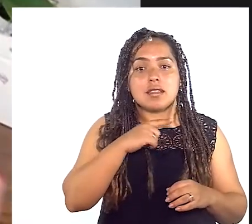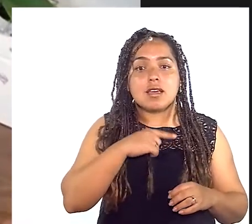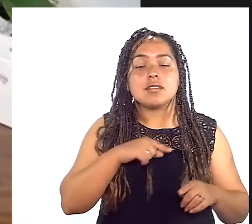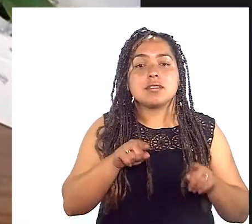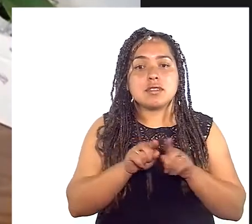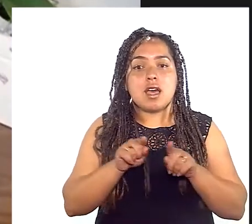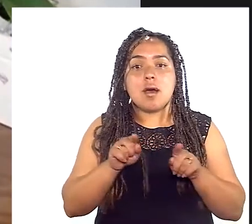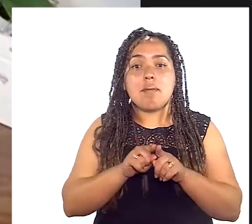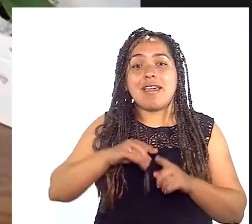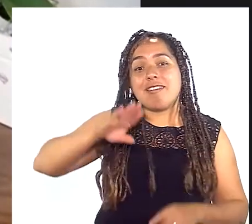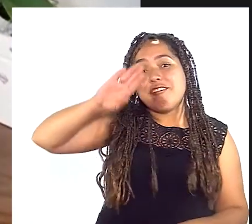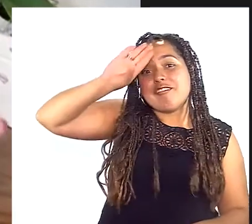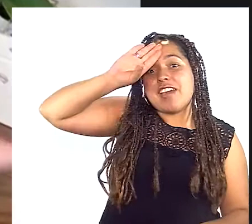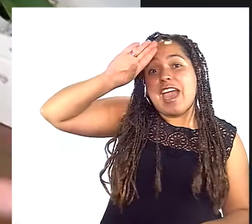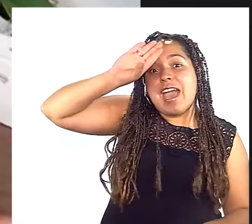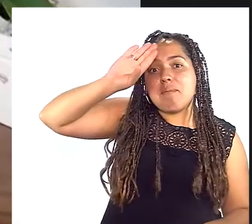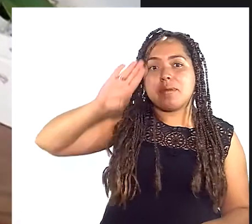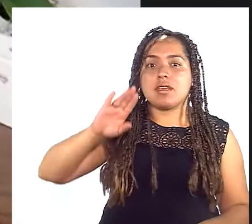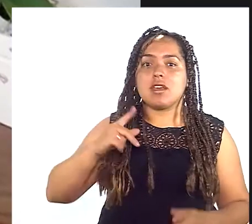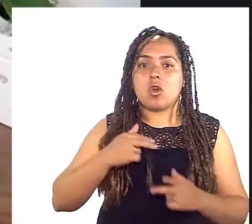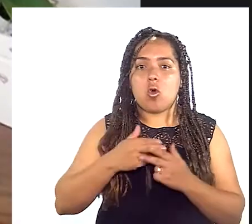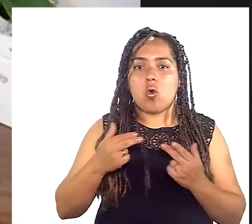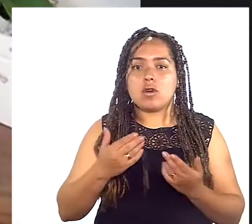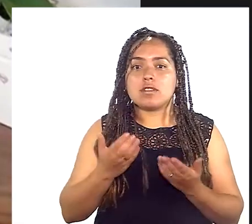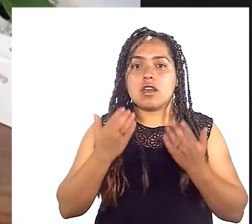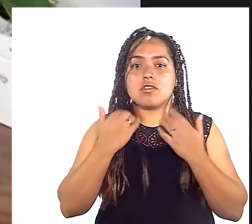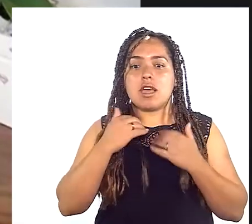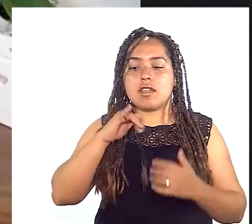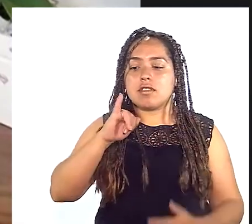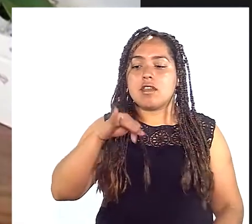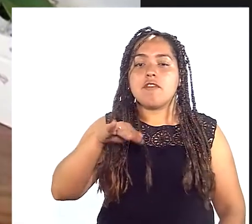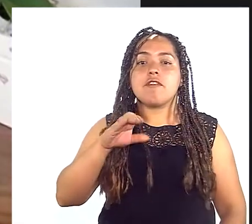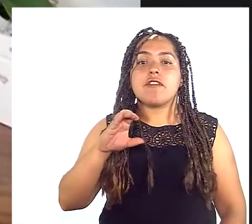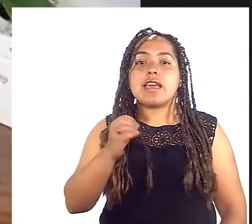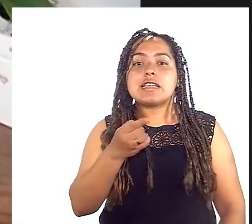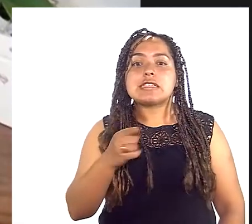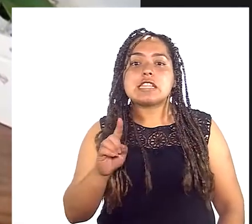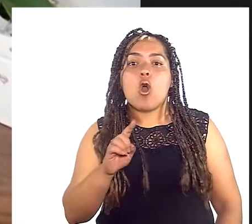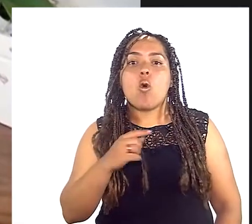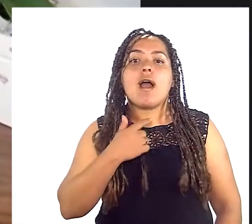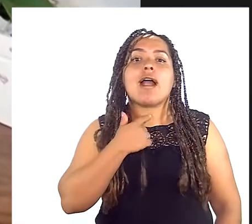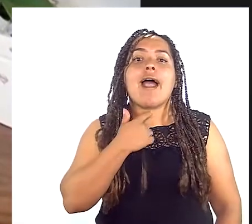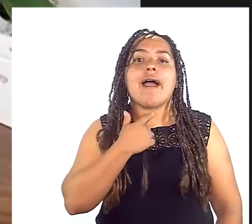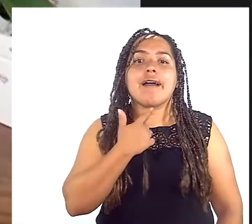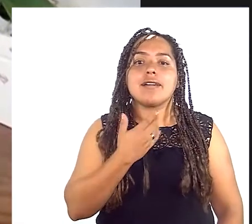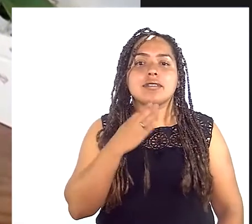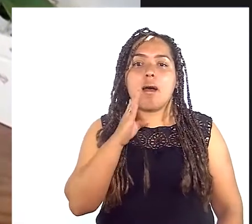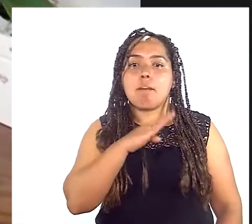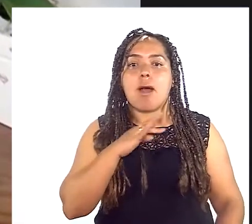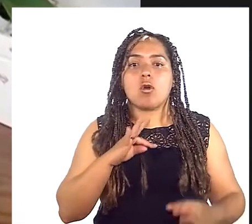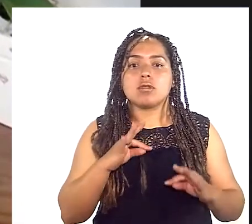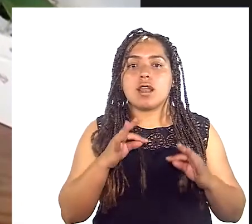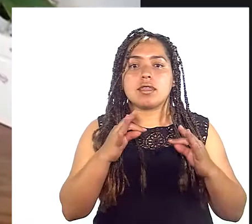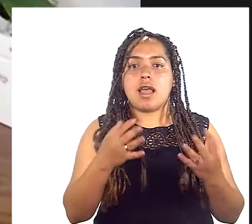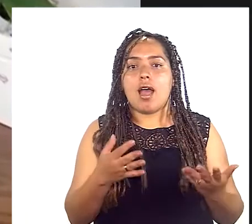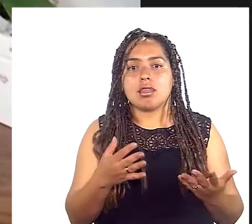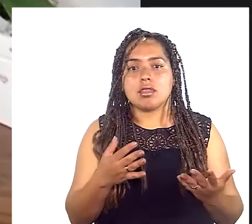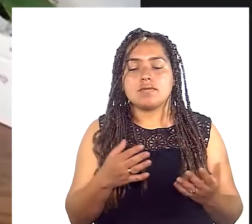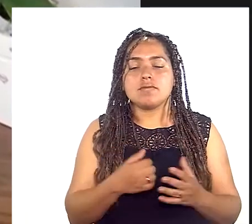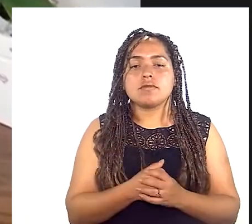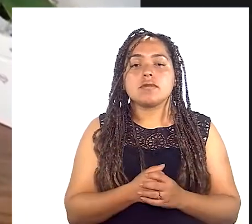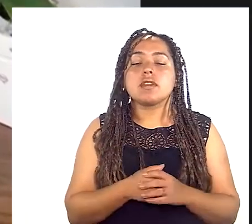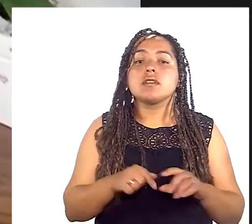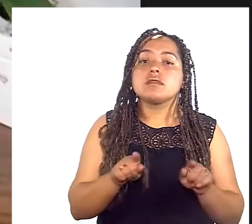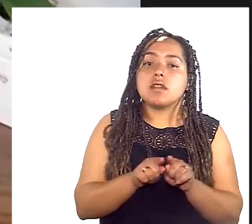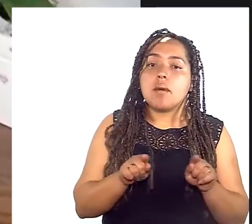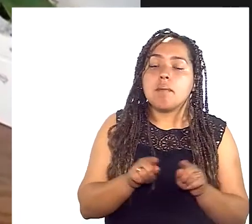mais comuns, né? Artrite idiopática juvenil, a febre reumática, que é uma sequela de uma infecção de garganta maltratada, em que a criança pode